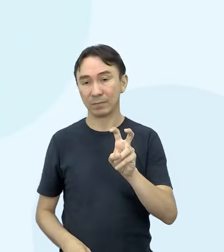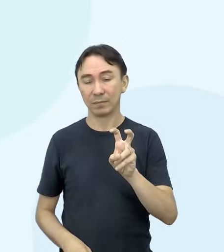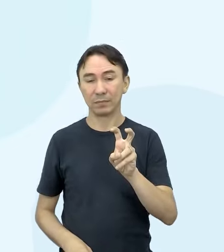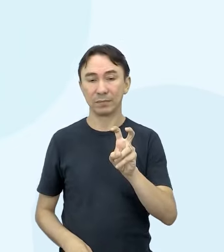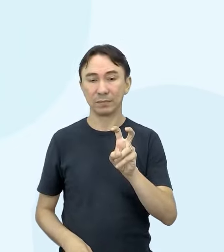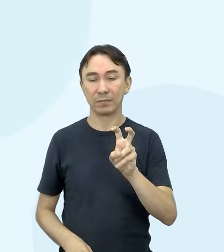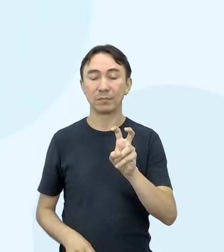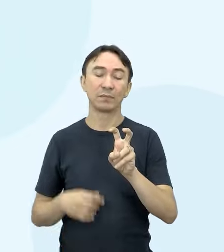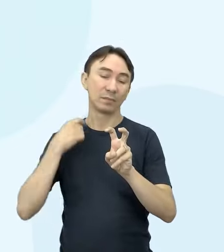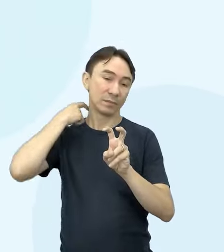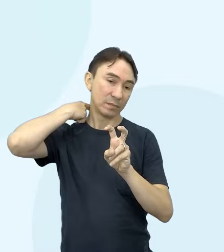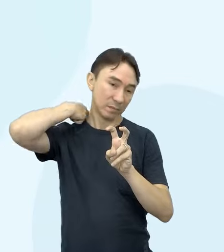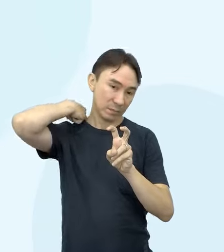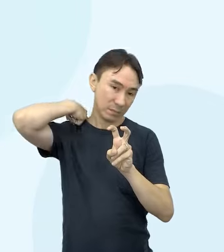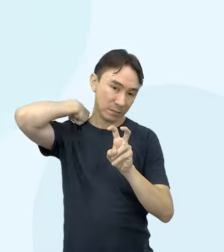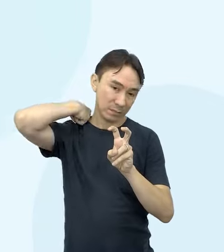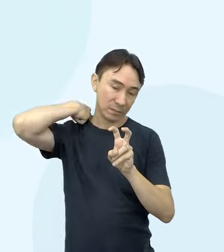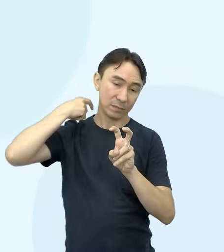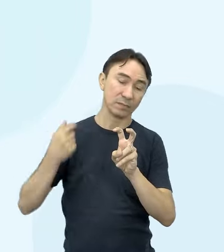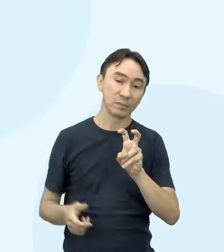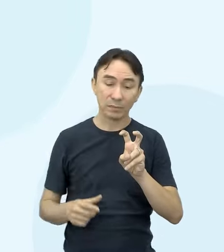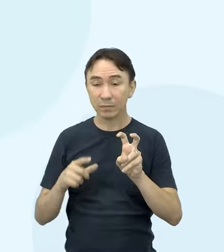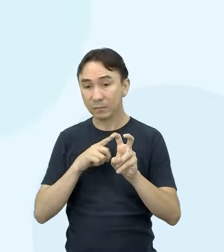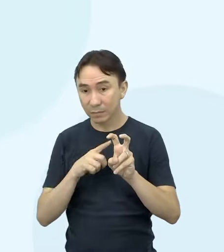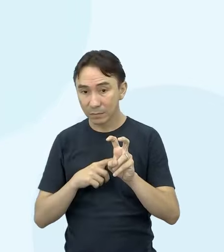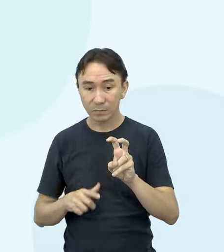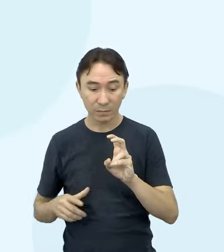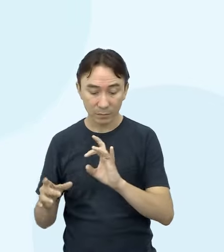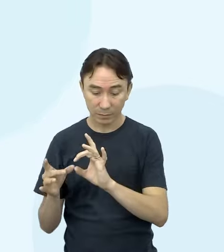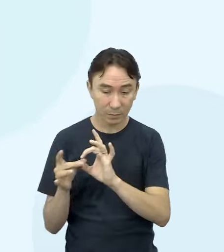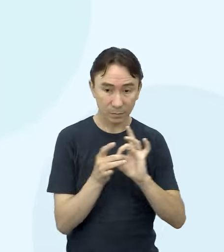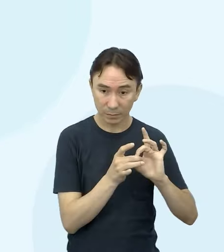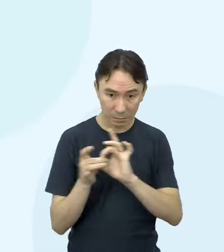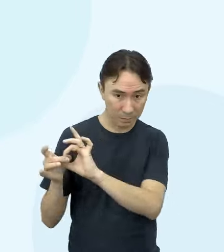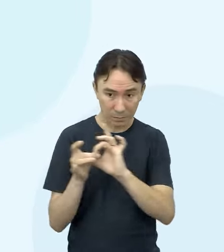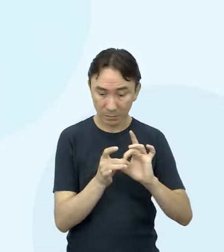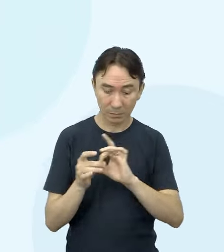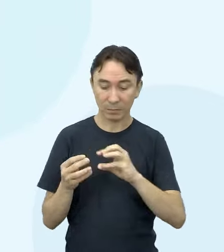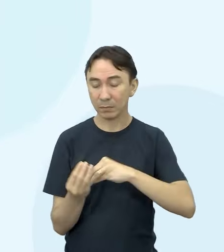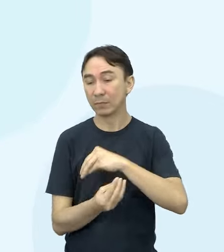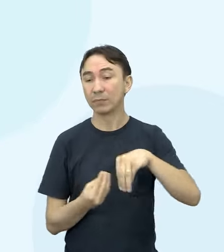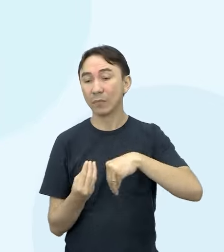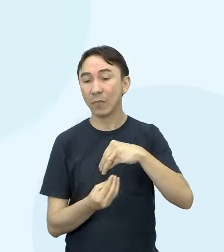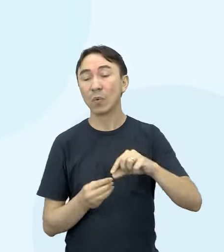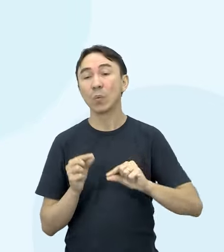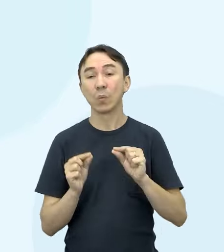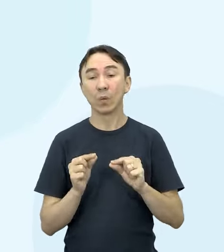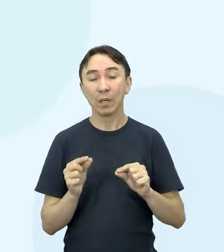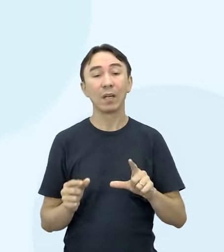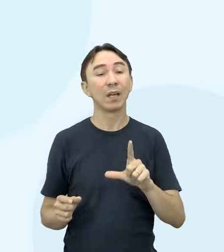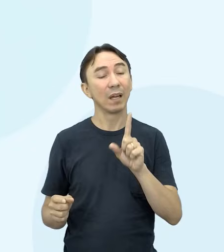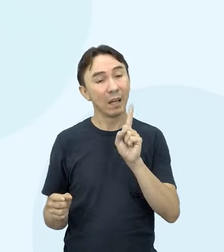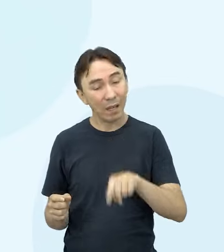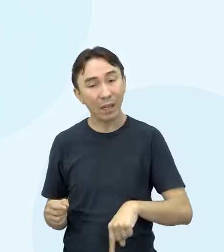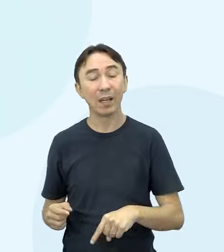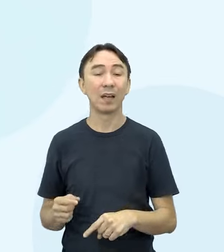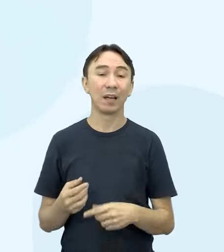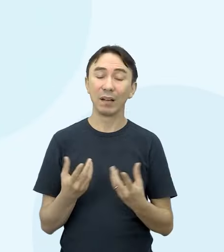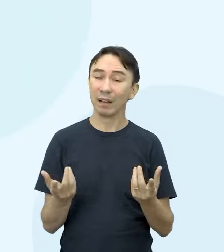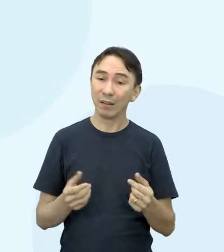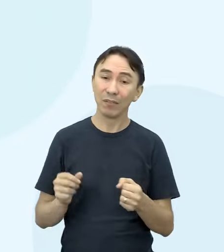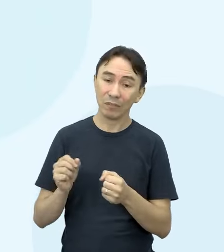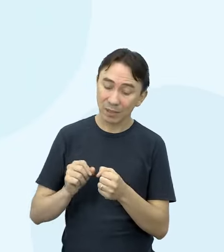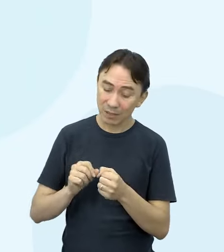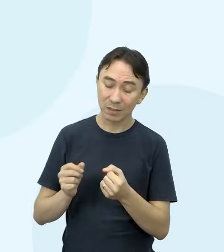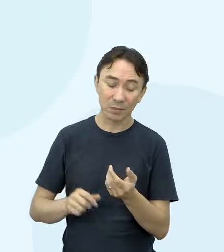a integração, né, existente entre produções dos demais componentes da área, né, a qual culminará na produção